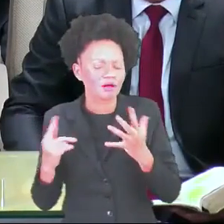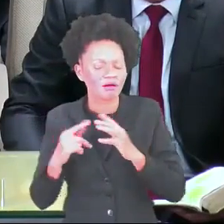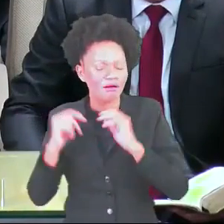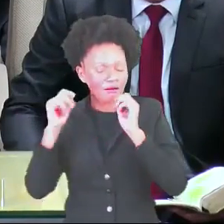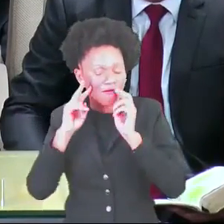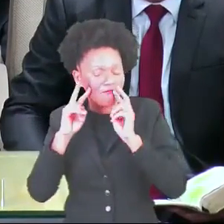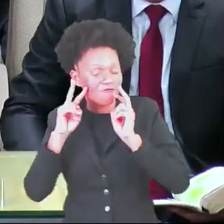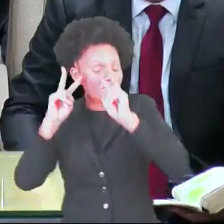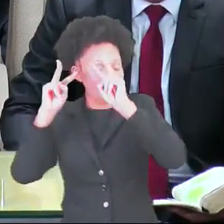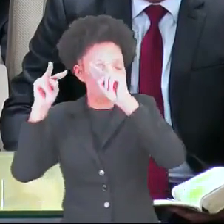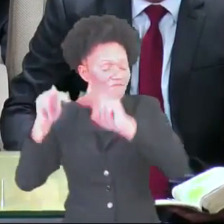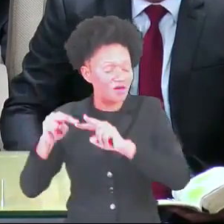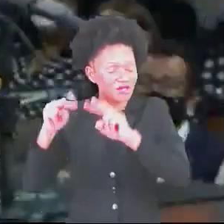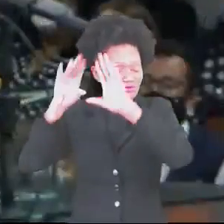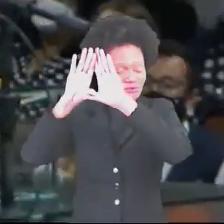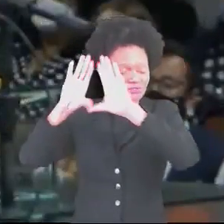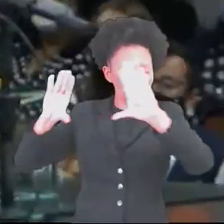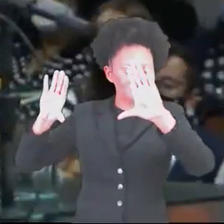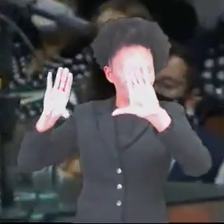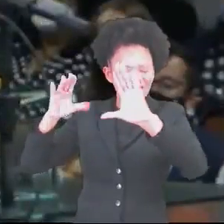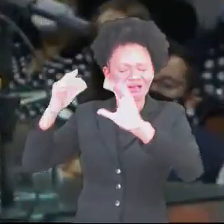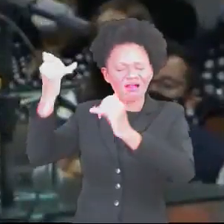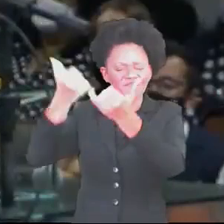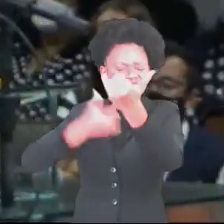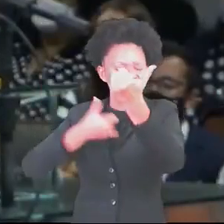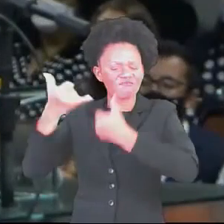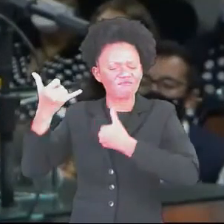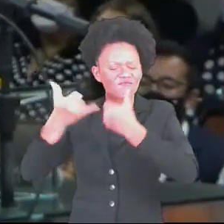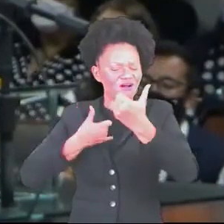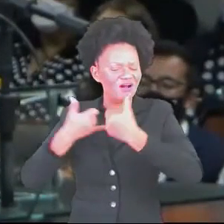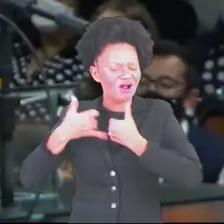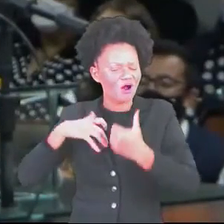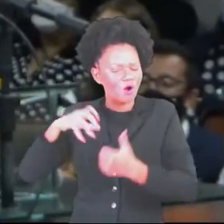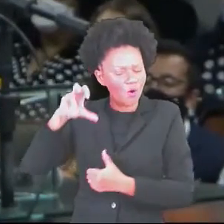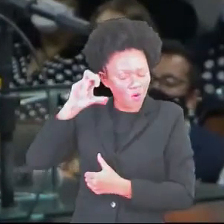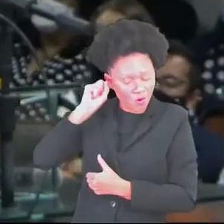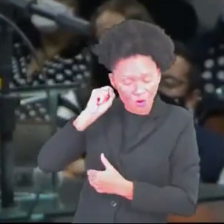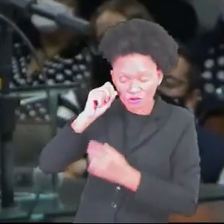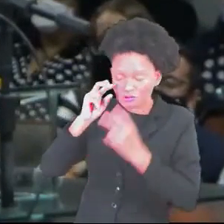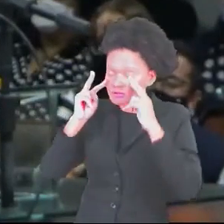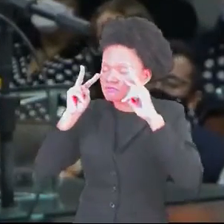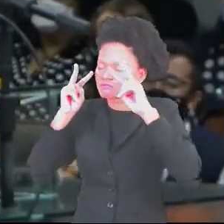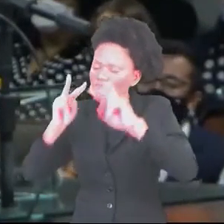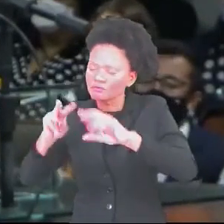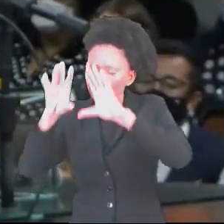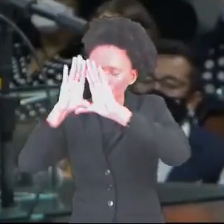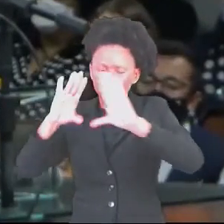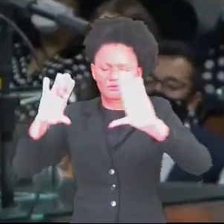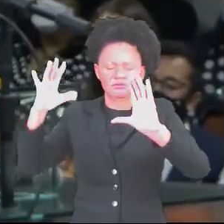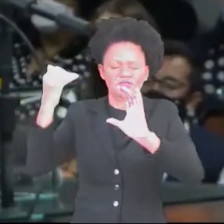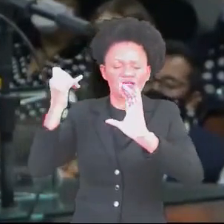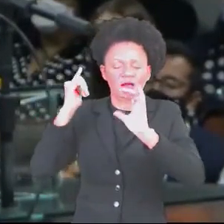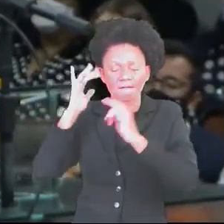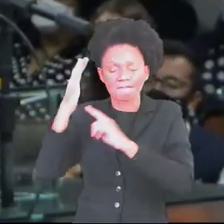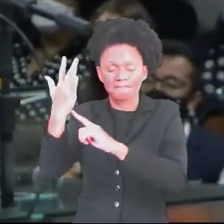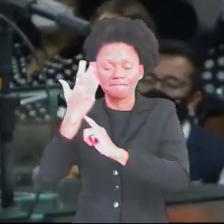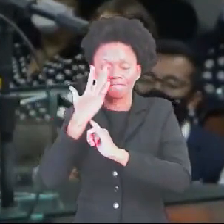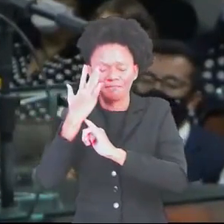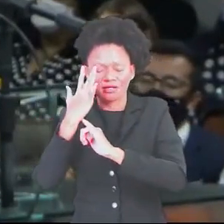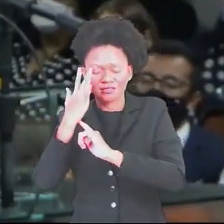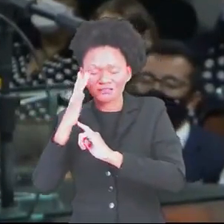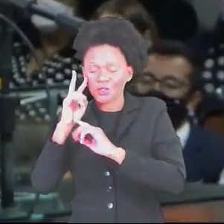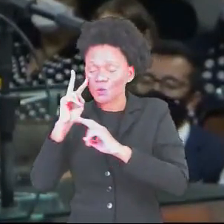Enxergue agora o que o céu está dizendo e falando. Ouça e enxergue agora o que o céu está falando. Está te mostrando com